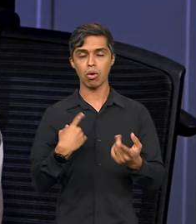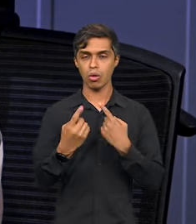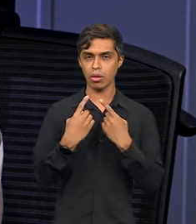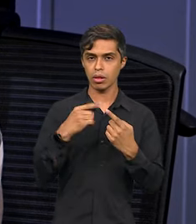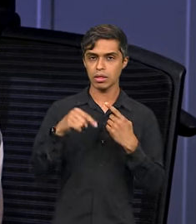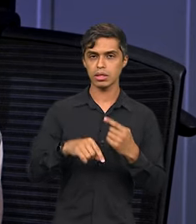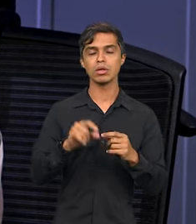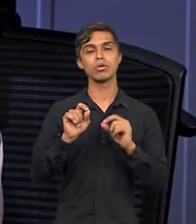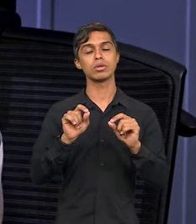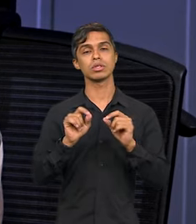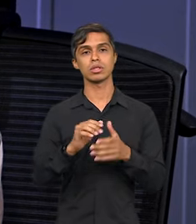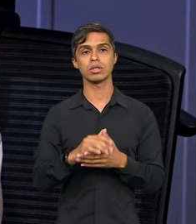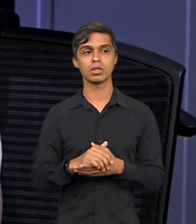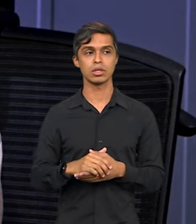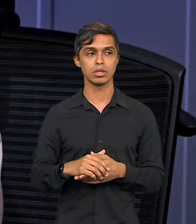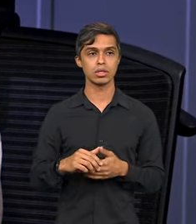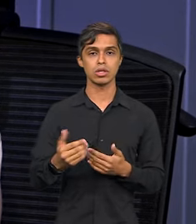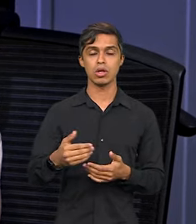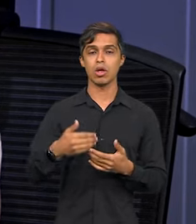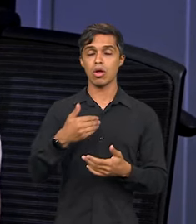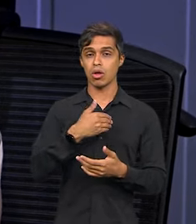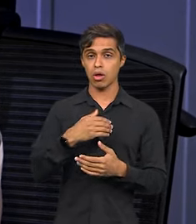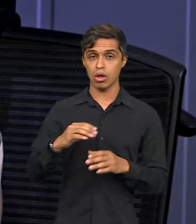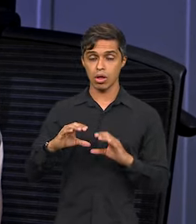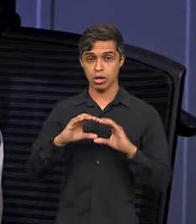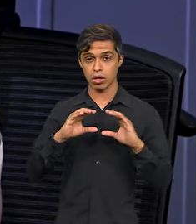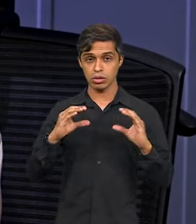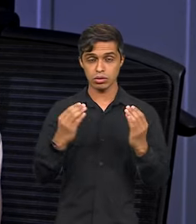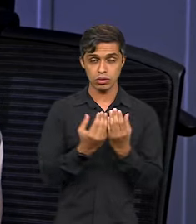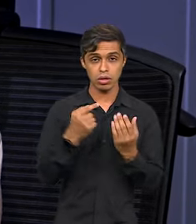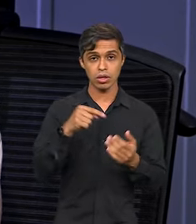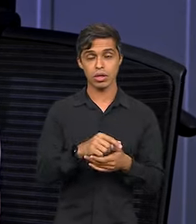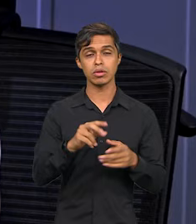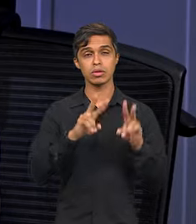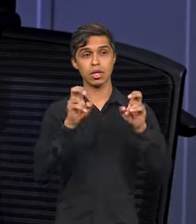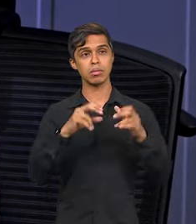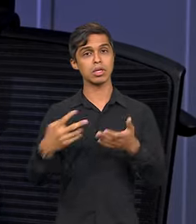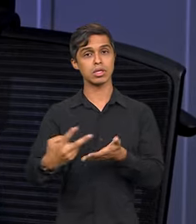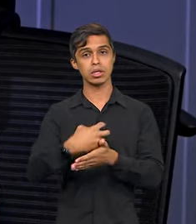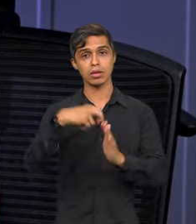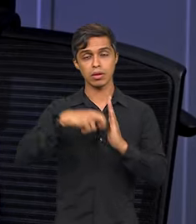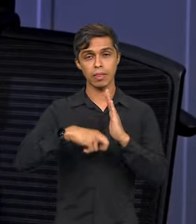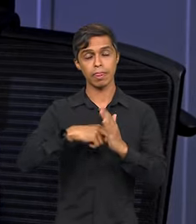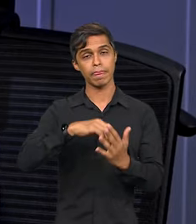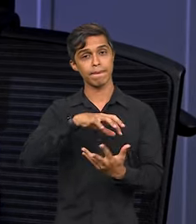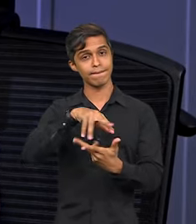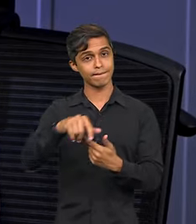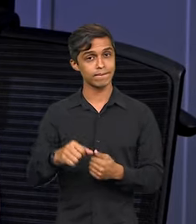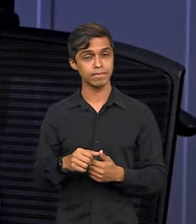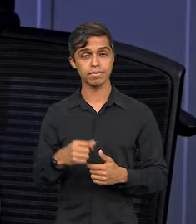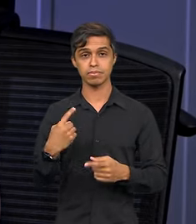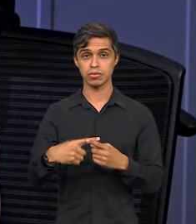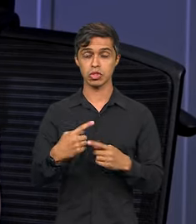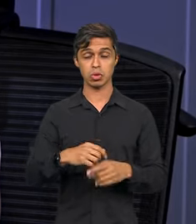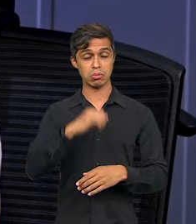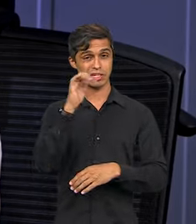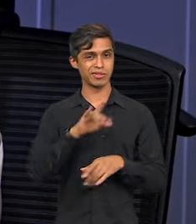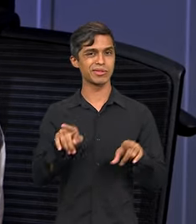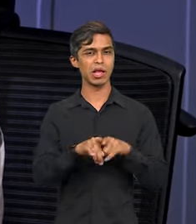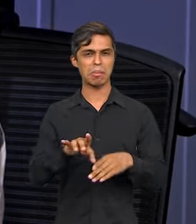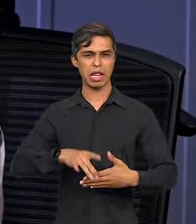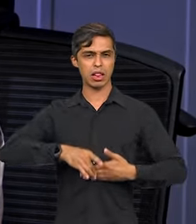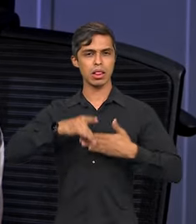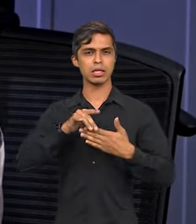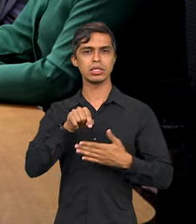debate aconteça é a convenção Quad das Nações Unidas sobre cooperação tributária internacional que o Brasil também tem sido um ator relevante